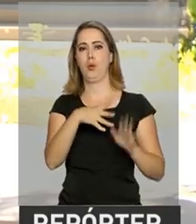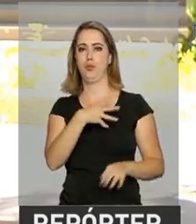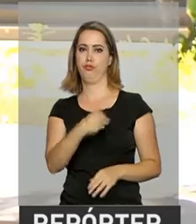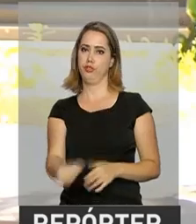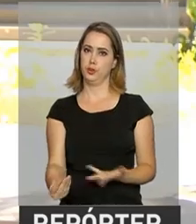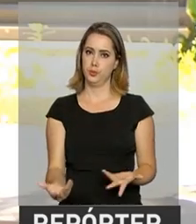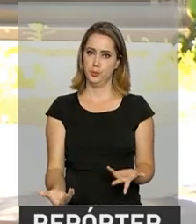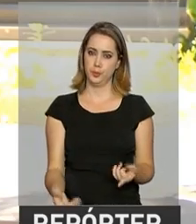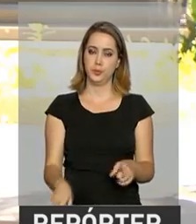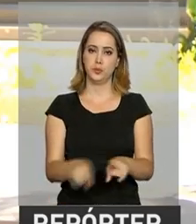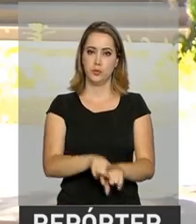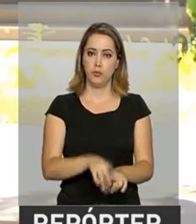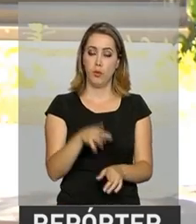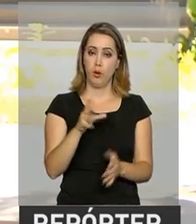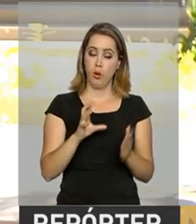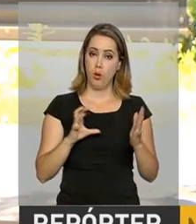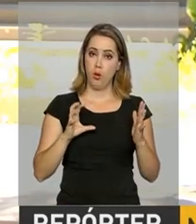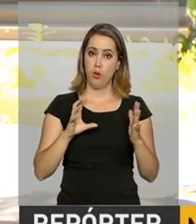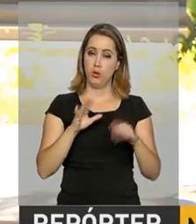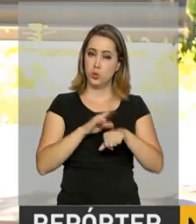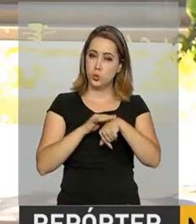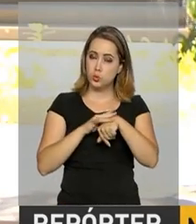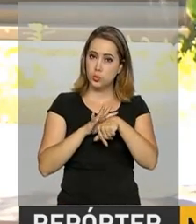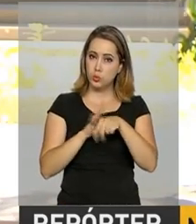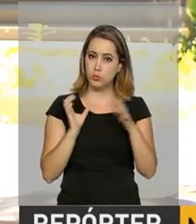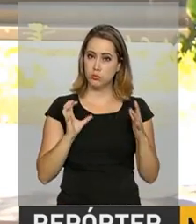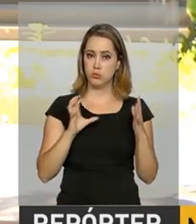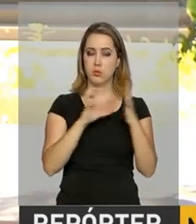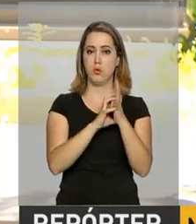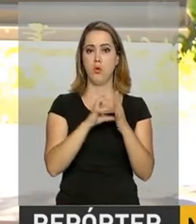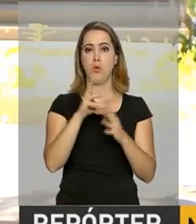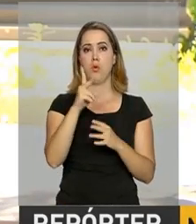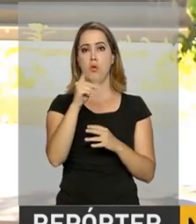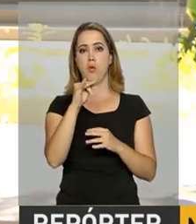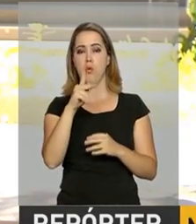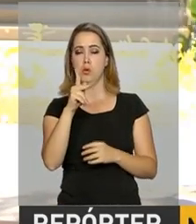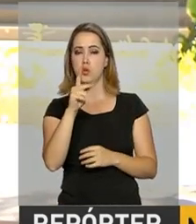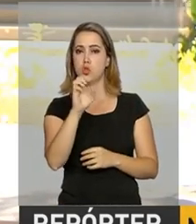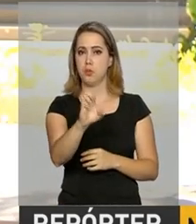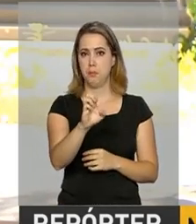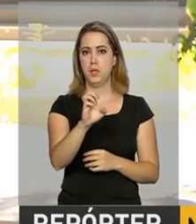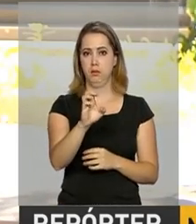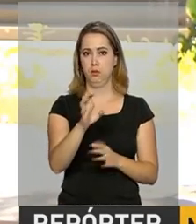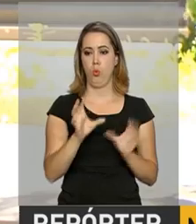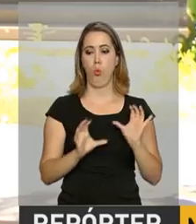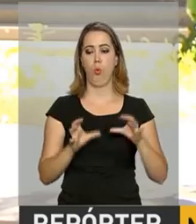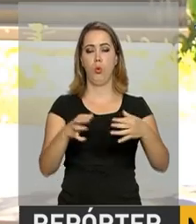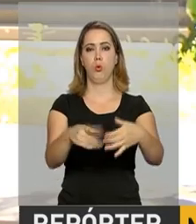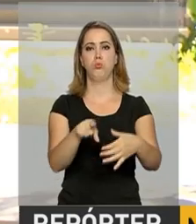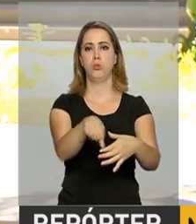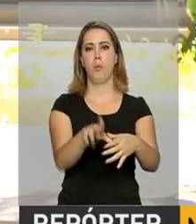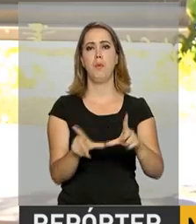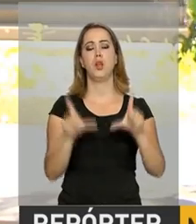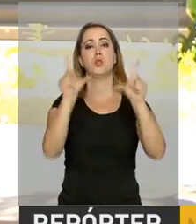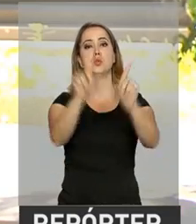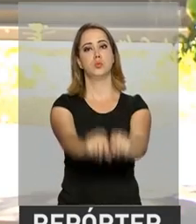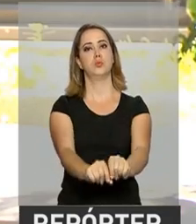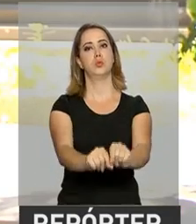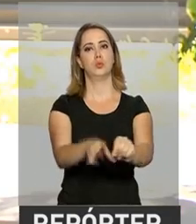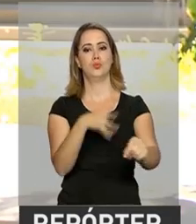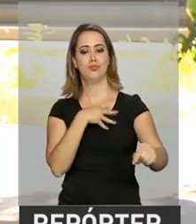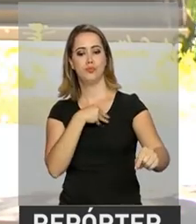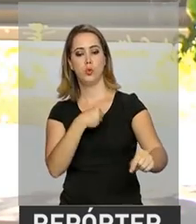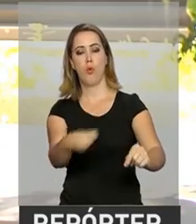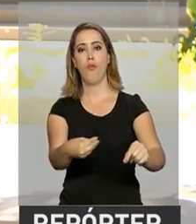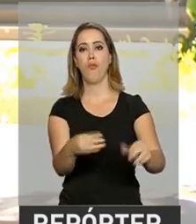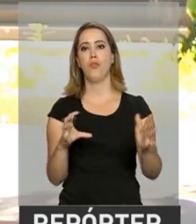serviço de doenças infecciosas e parasitárias o DIP trabalha há 20 anos para reduzir a transmissão do HIV